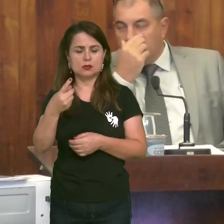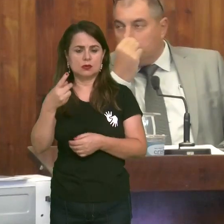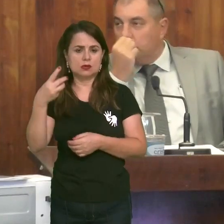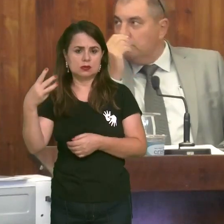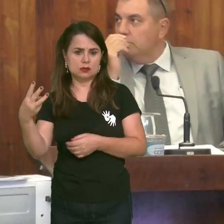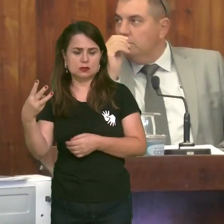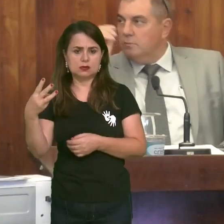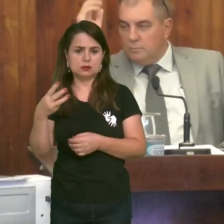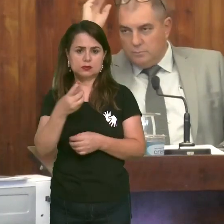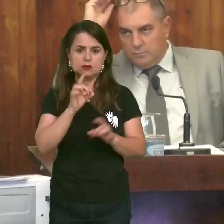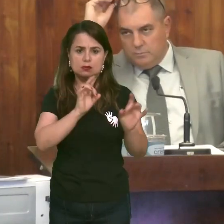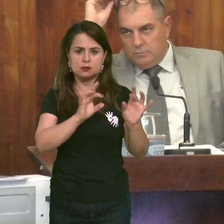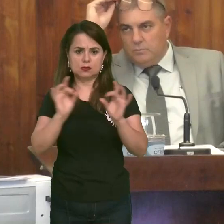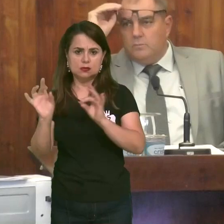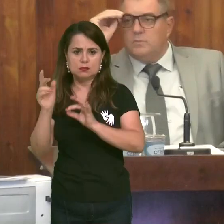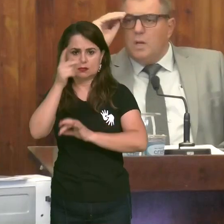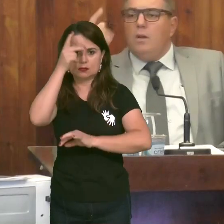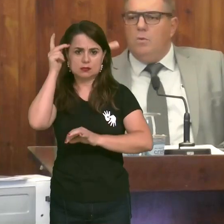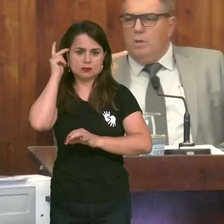participante